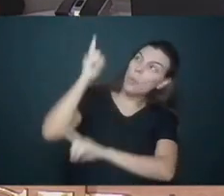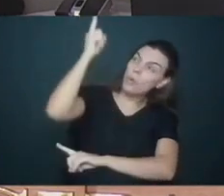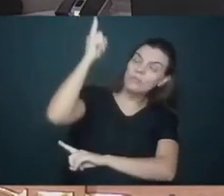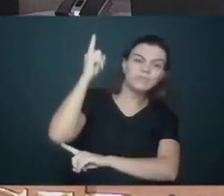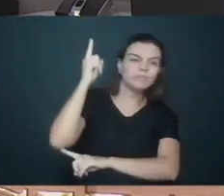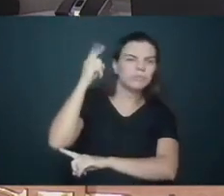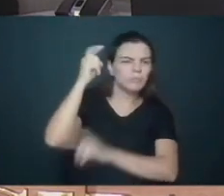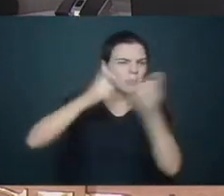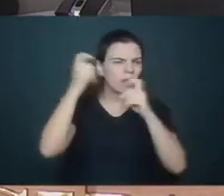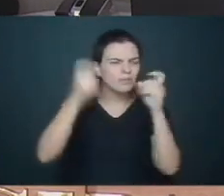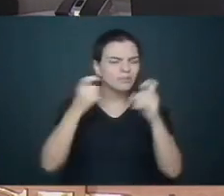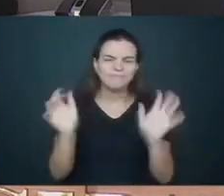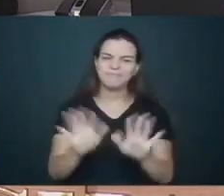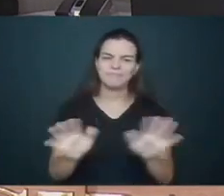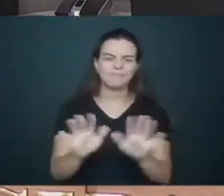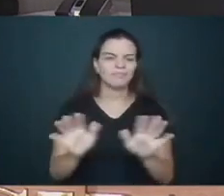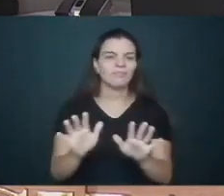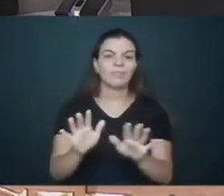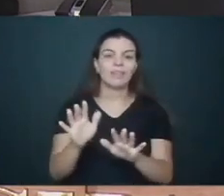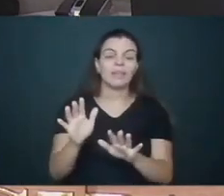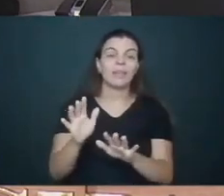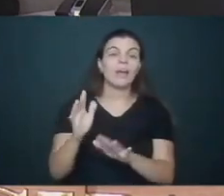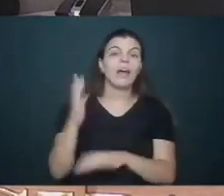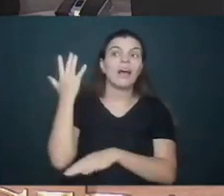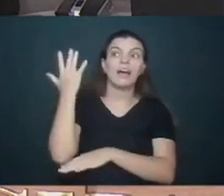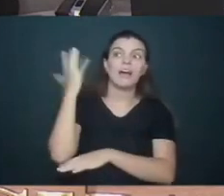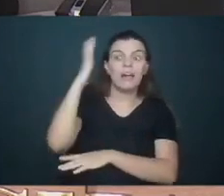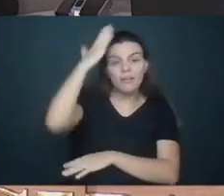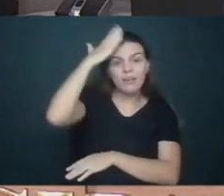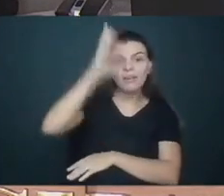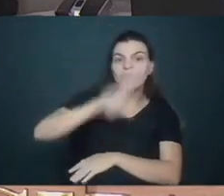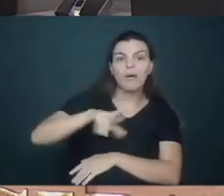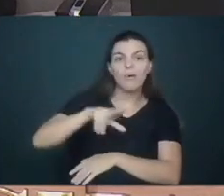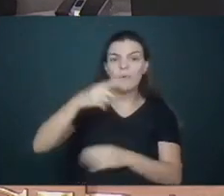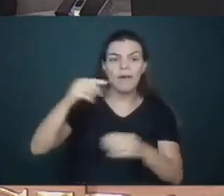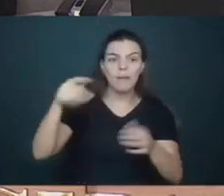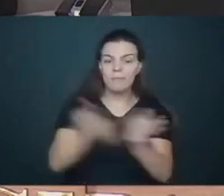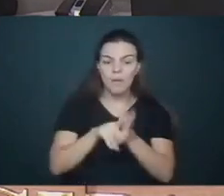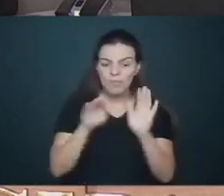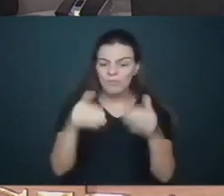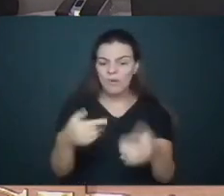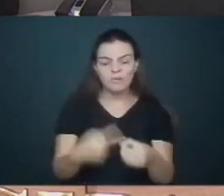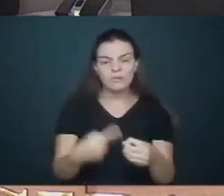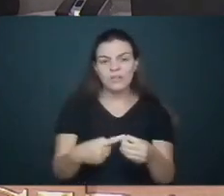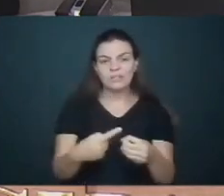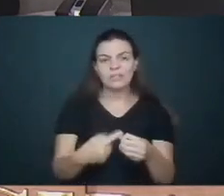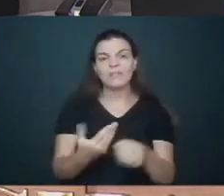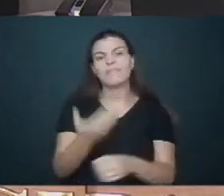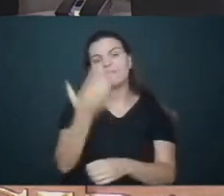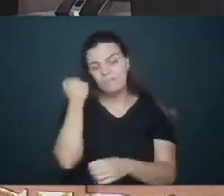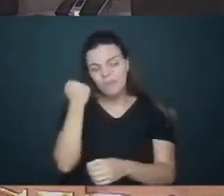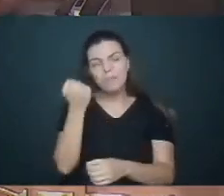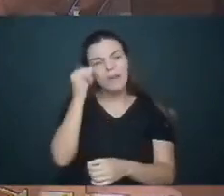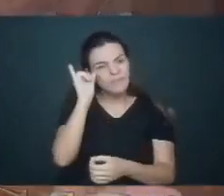Pinheiro nunca foi árvore urbana, então vamos adequadamente, sem destruir. Obrigado. Muito